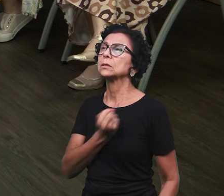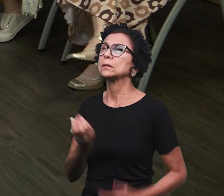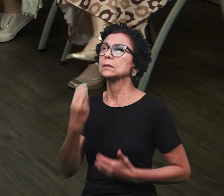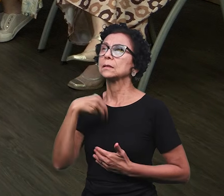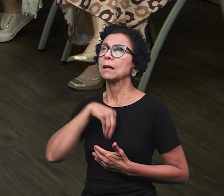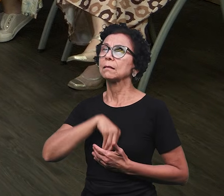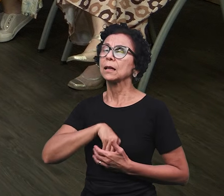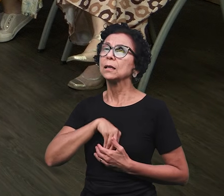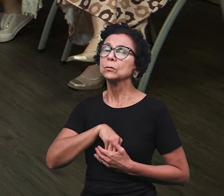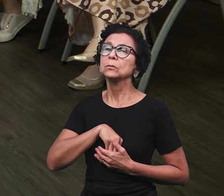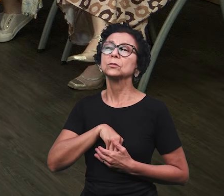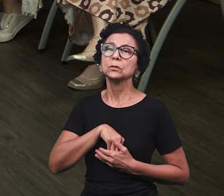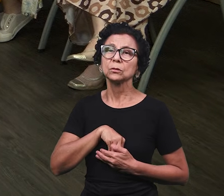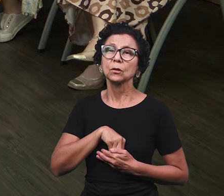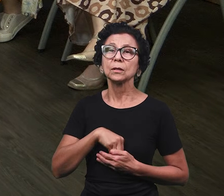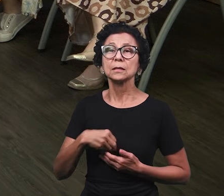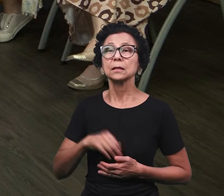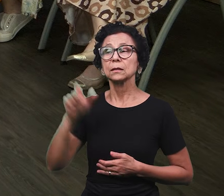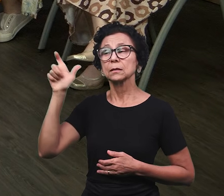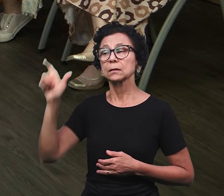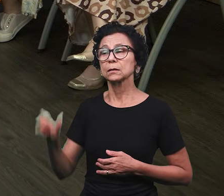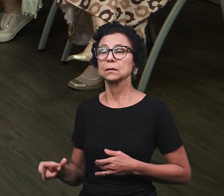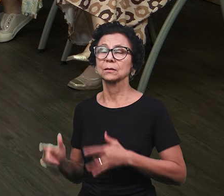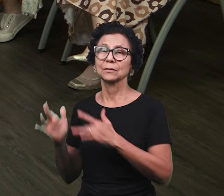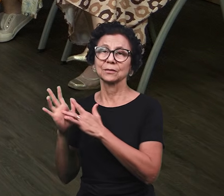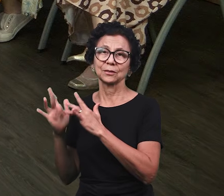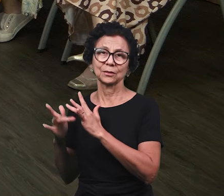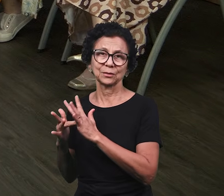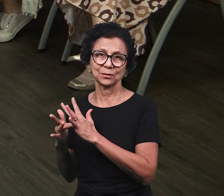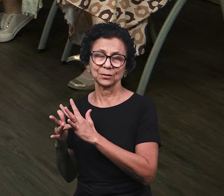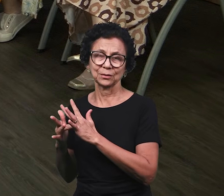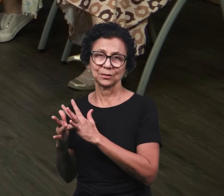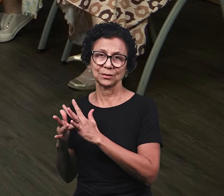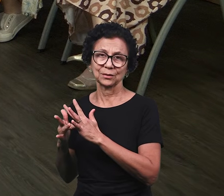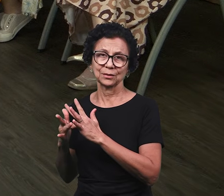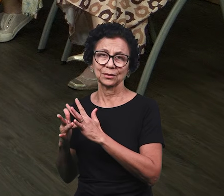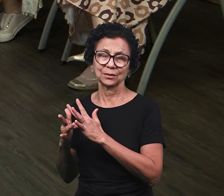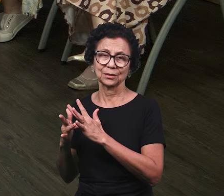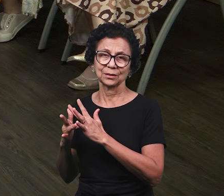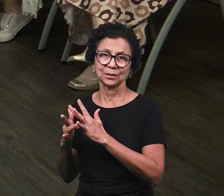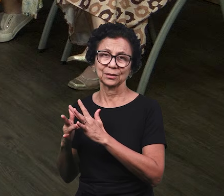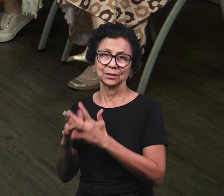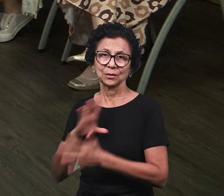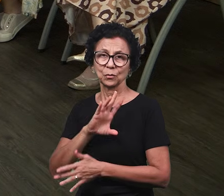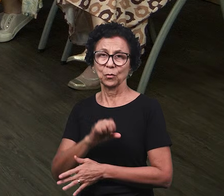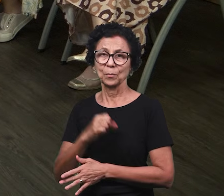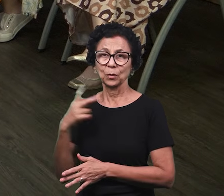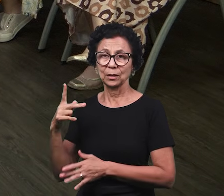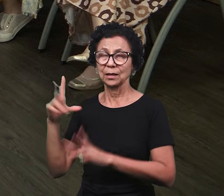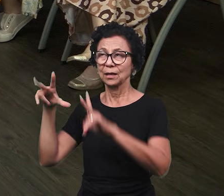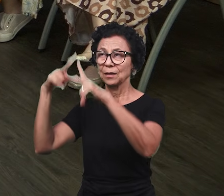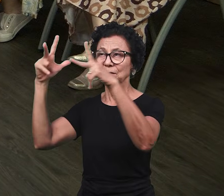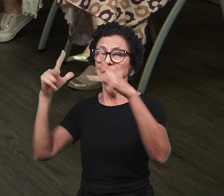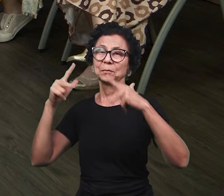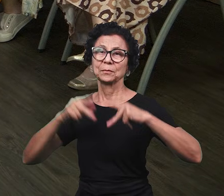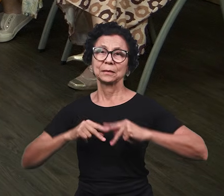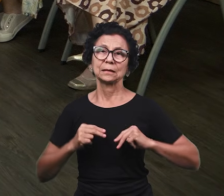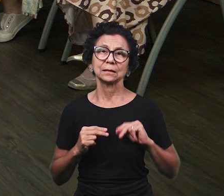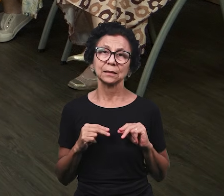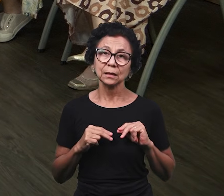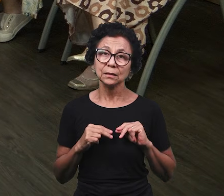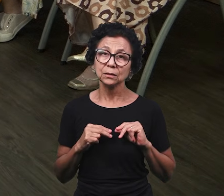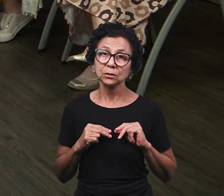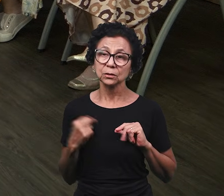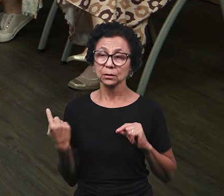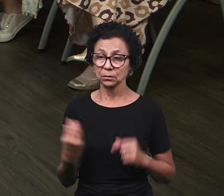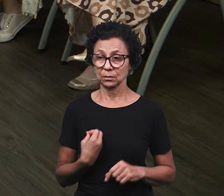totalmente na figura do Senhor Jesus. Deus nos deu esse presente. E que é melhor do que isso? A nossa vida, o valor